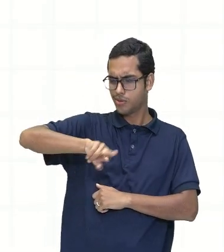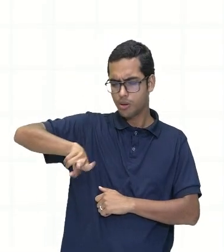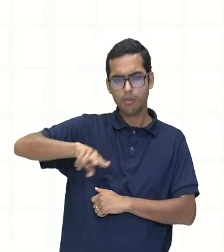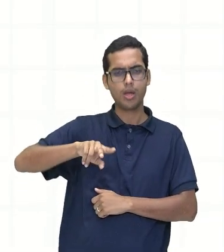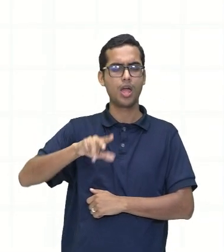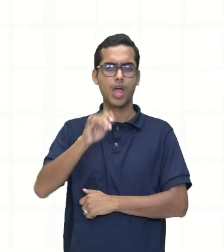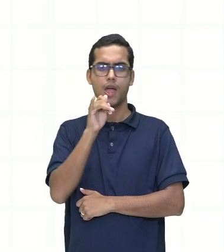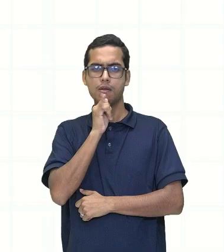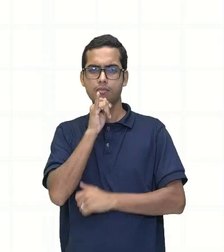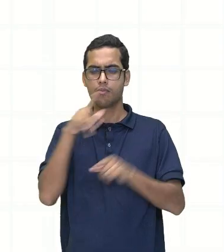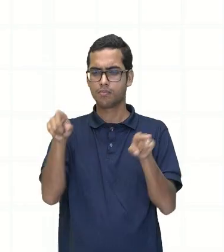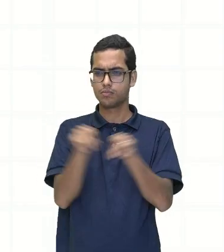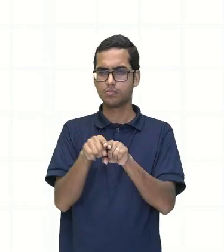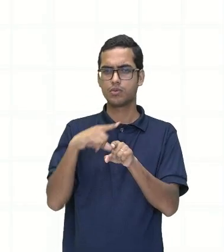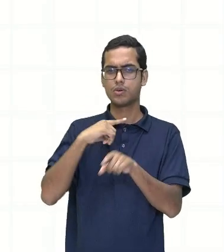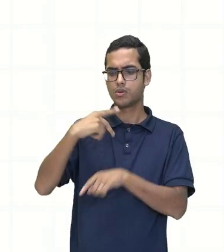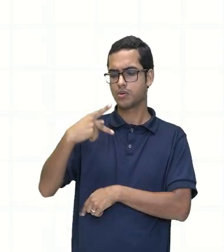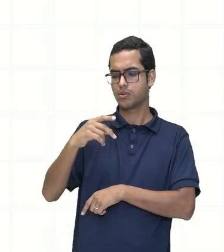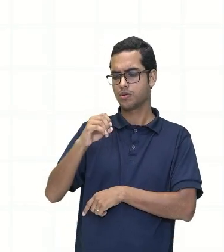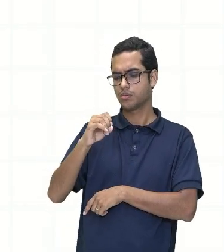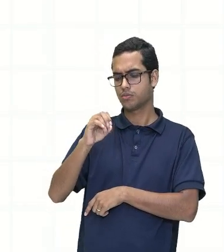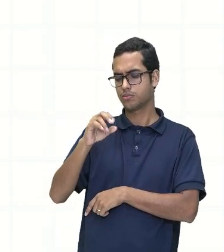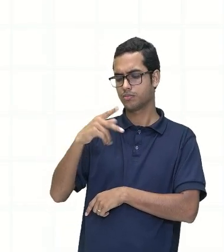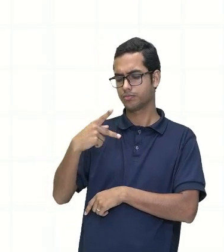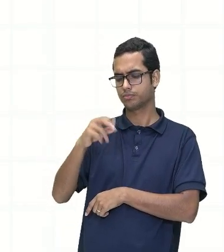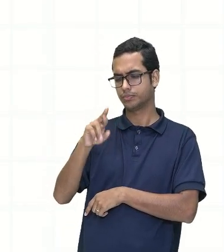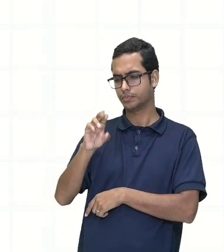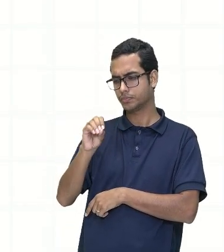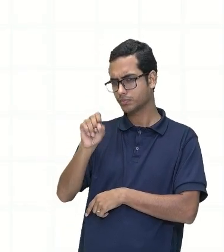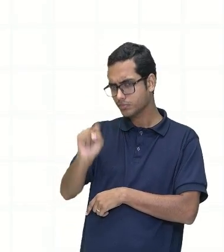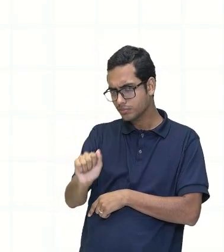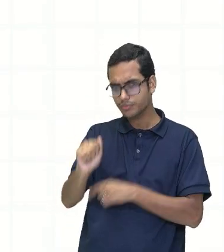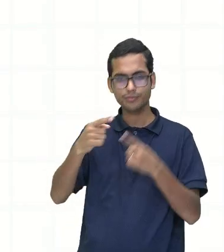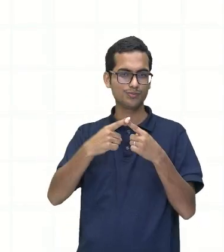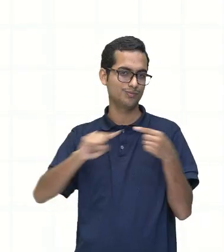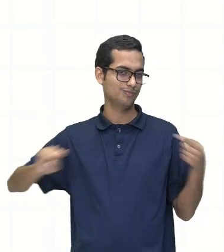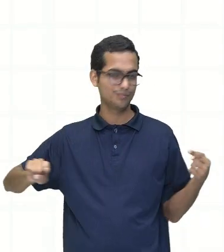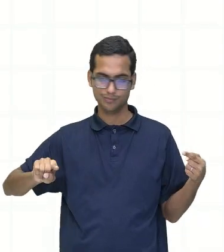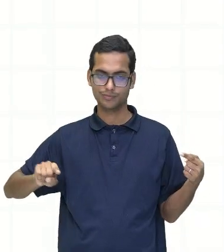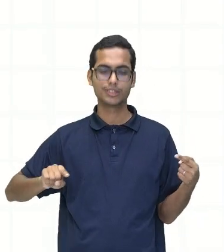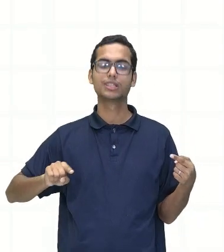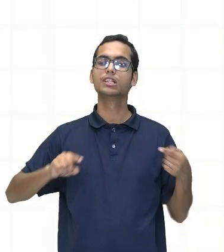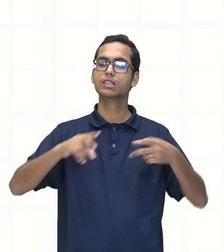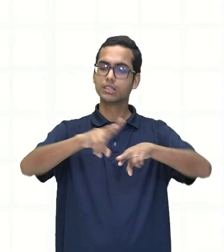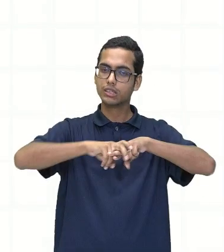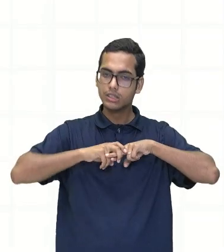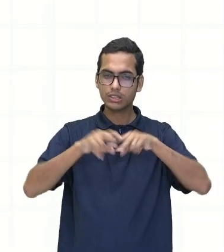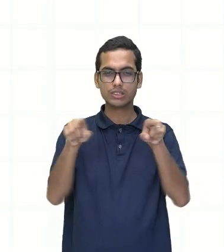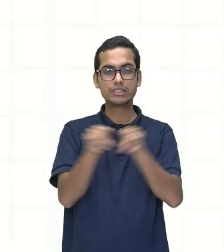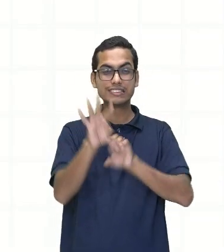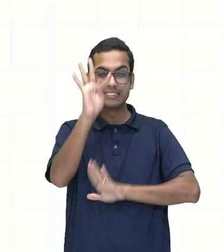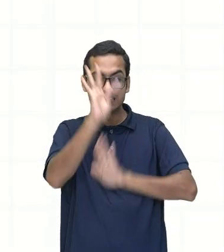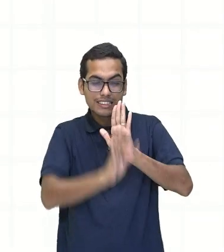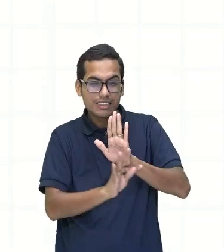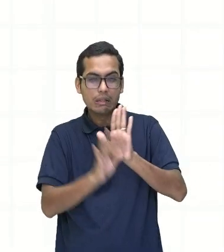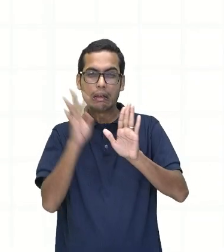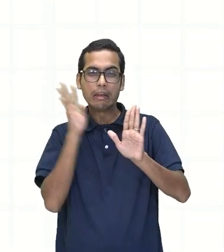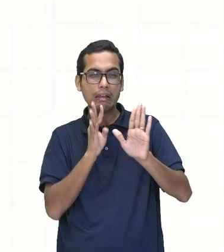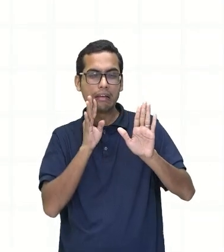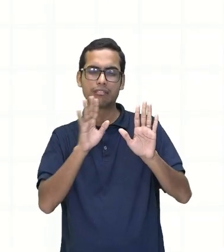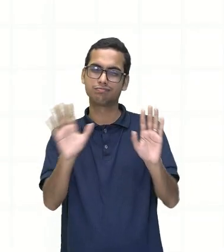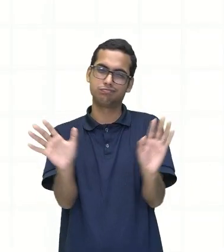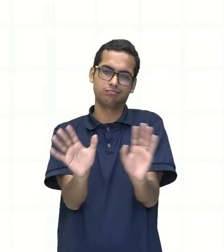ficar colocando essa repetição, porque deixa o texto empobrecido. A gente vai dizer assim, né, não fica legal.